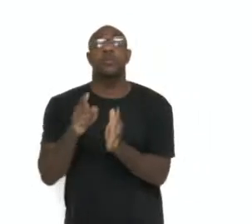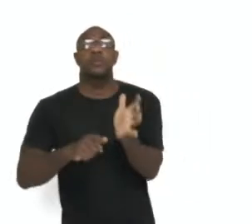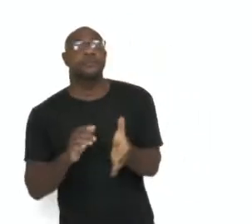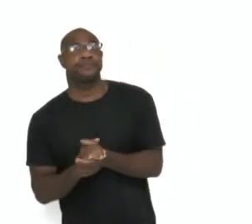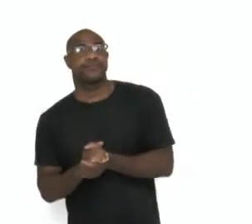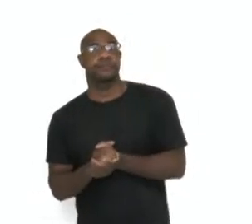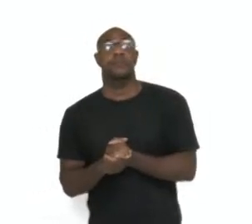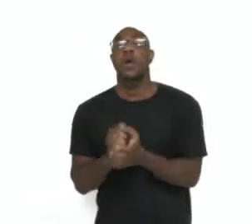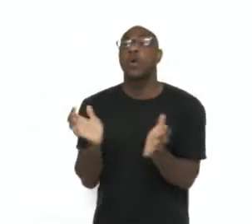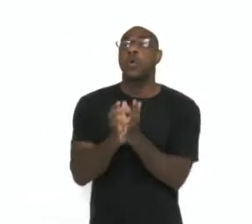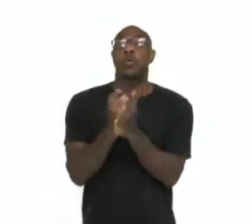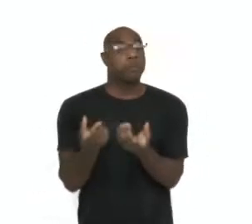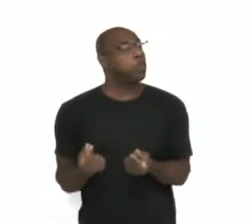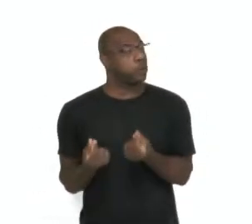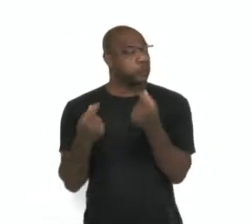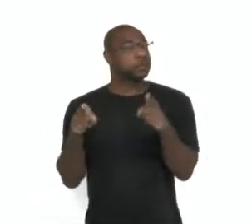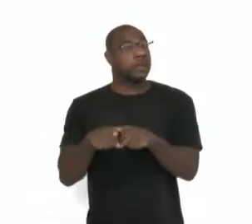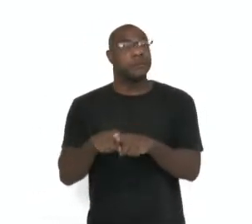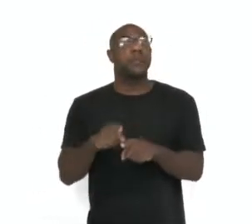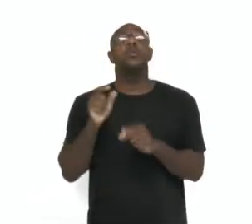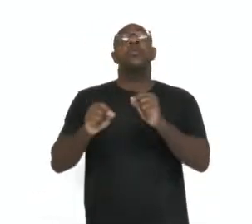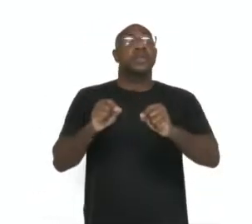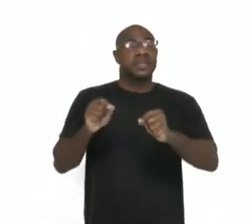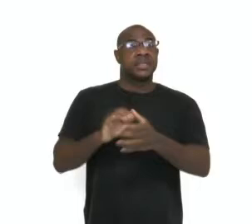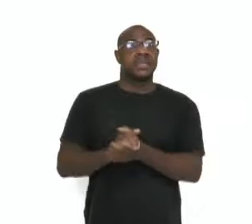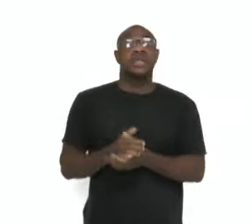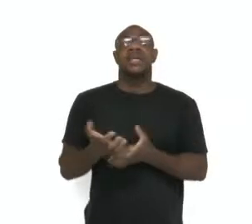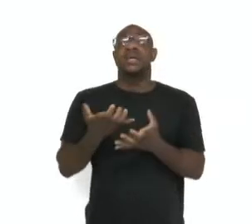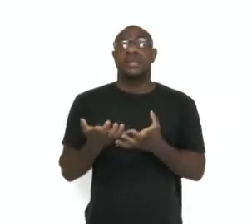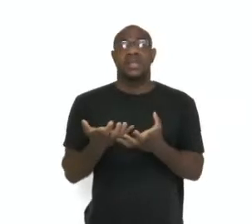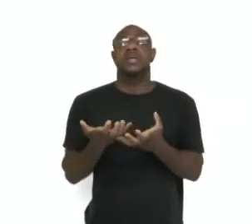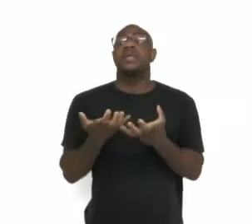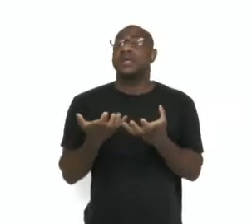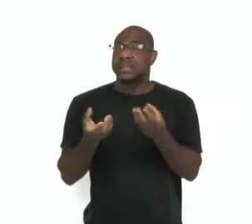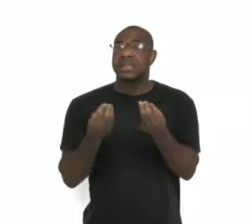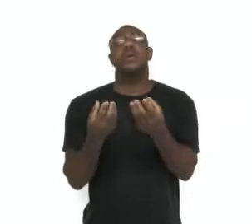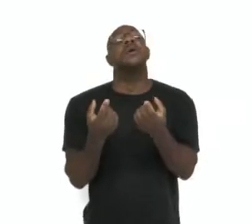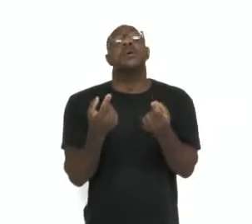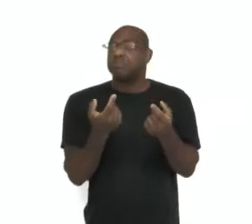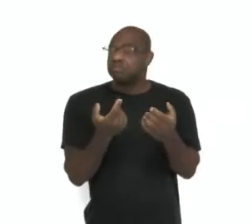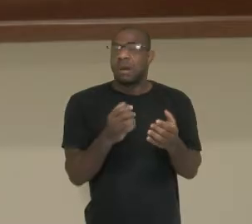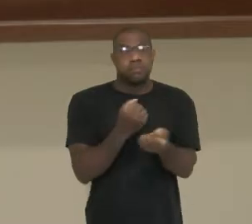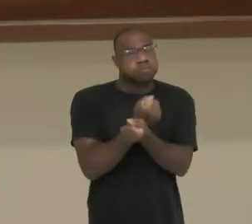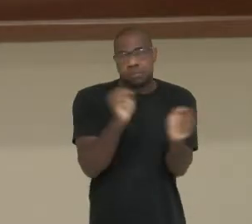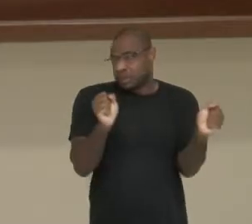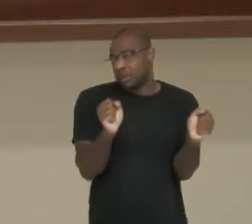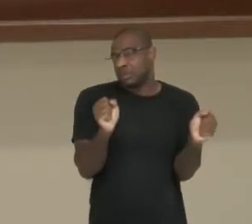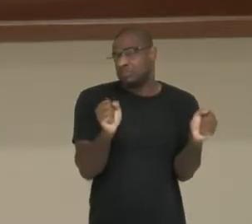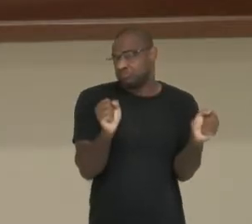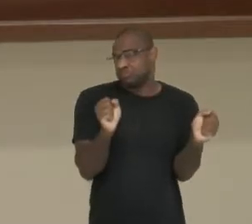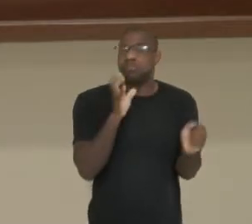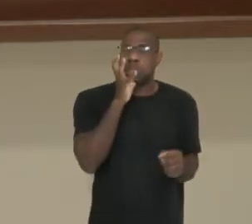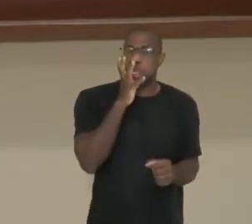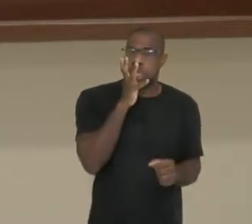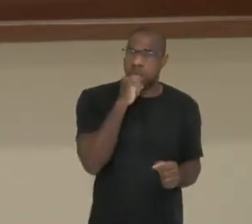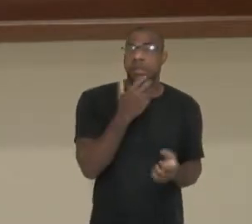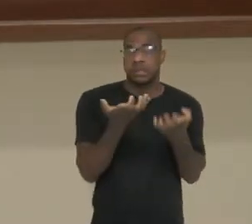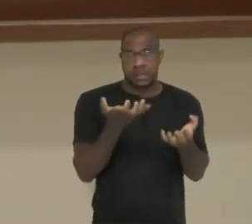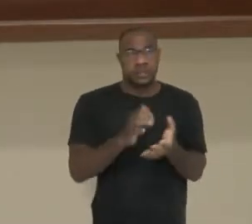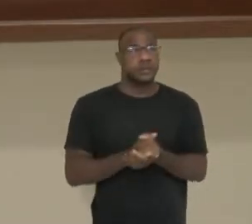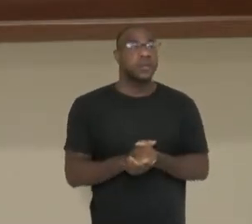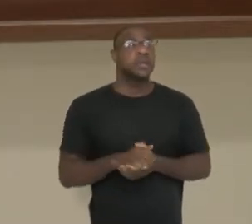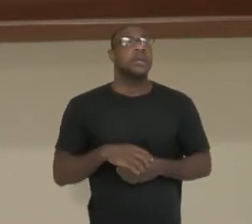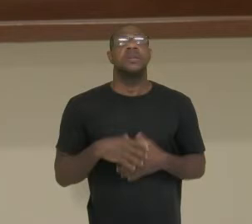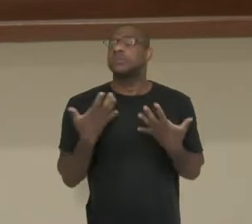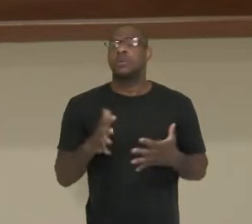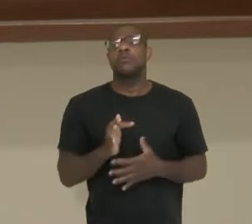a elite imperial defendiam uma abolição lenta e gradual. Não se pretendia, essa elite